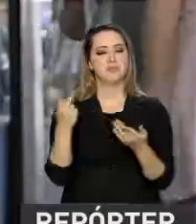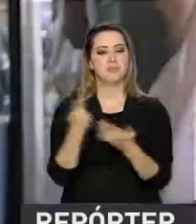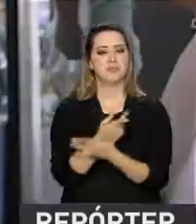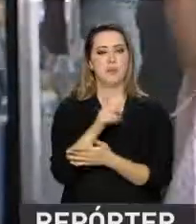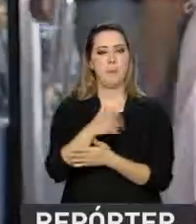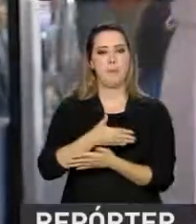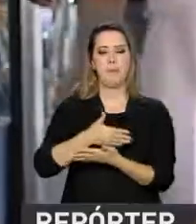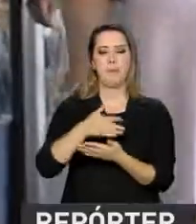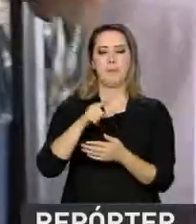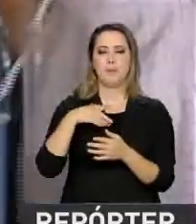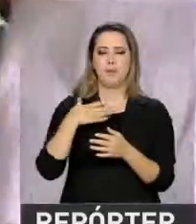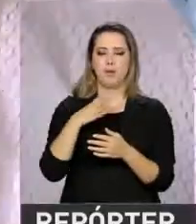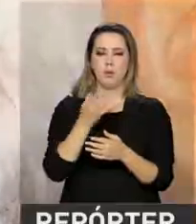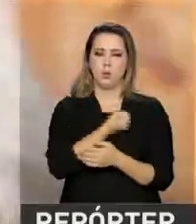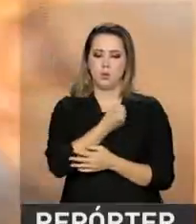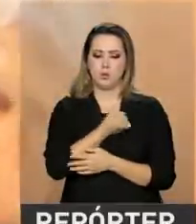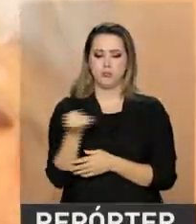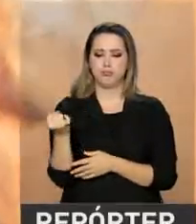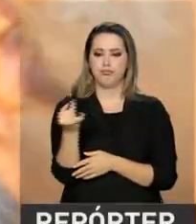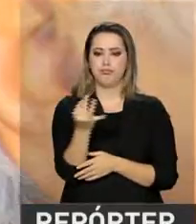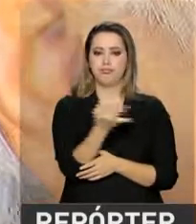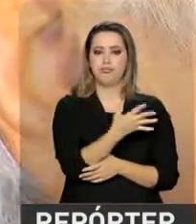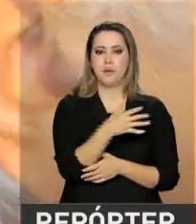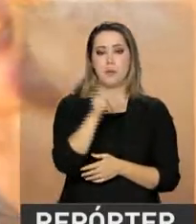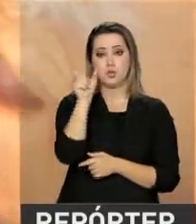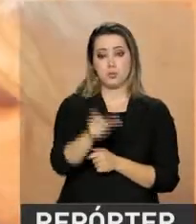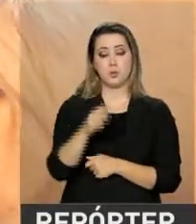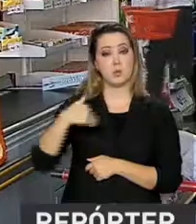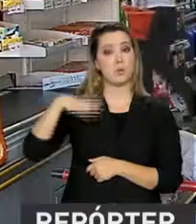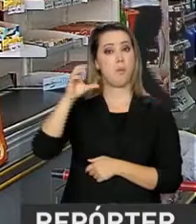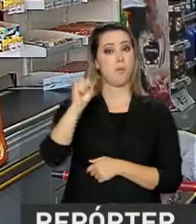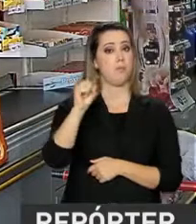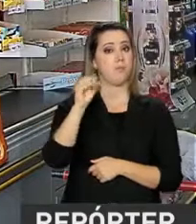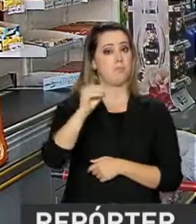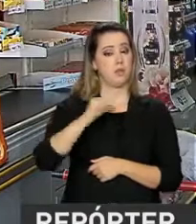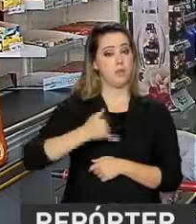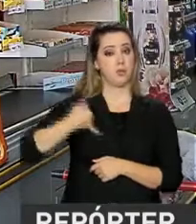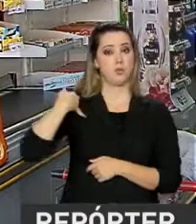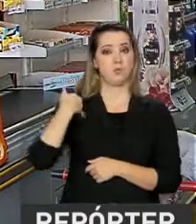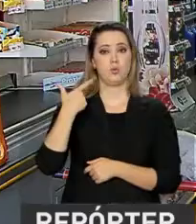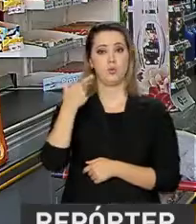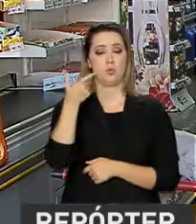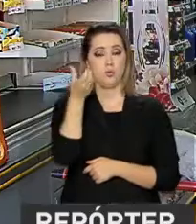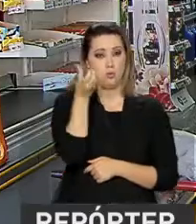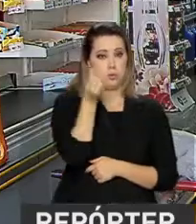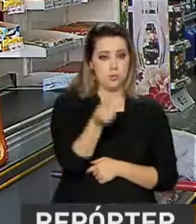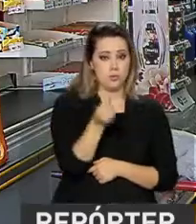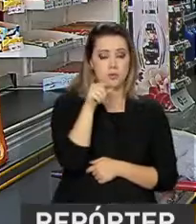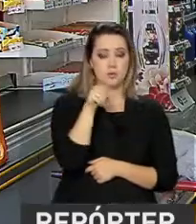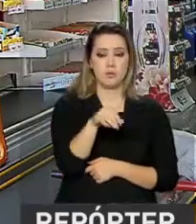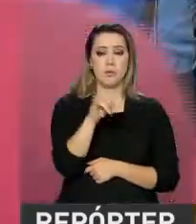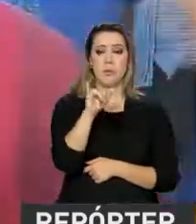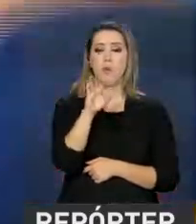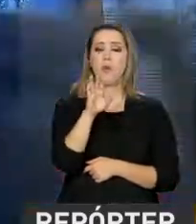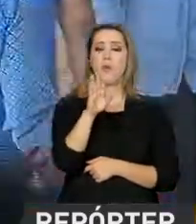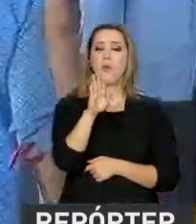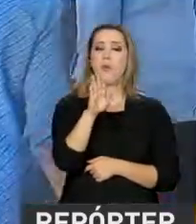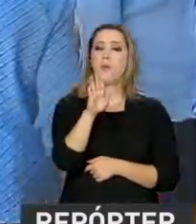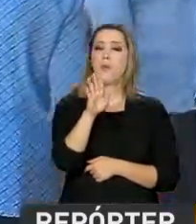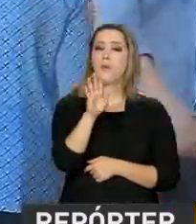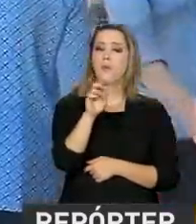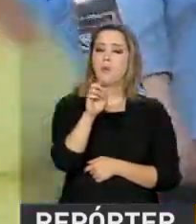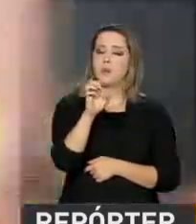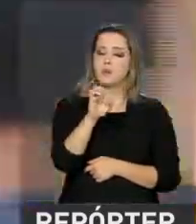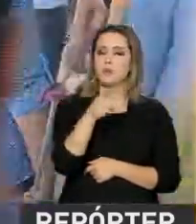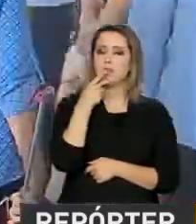da população acima dos 80 anos em 2016 segundo projeções do ibge eram cerca de